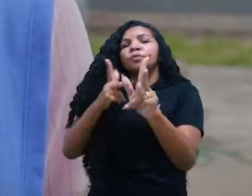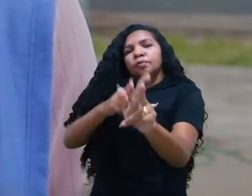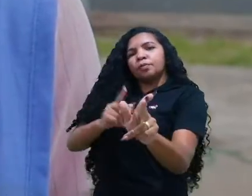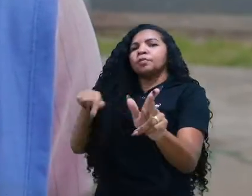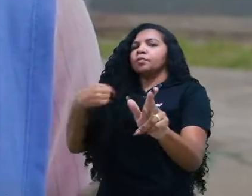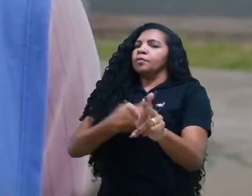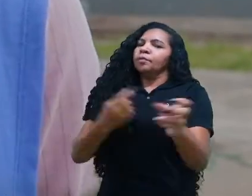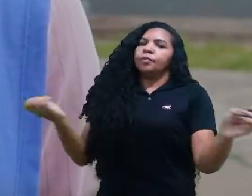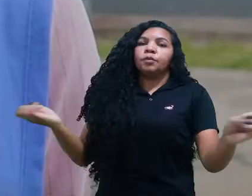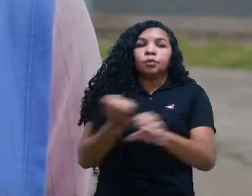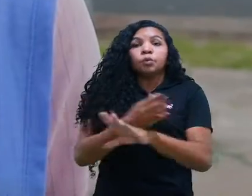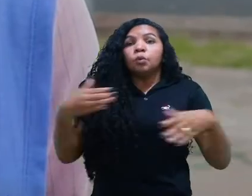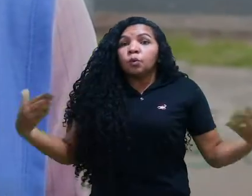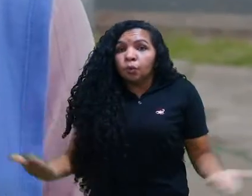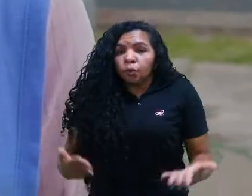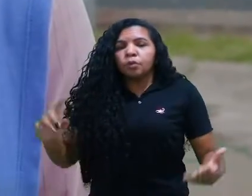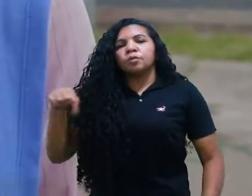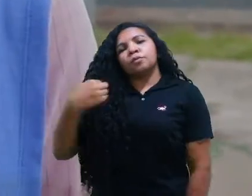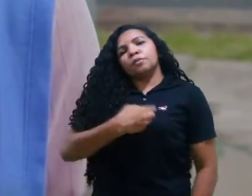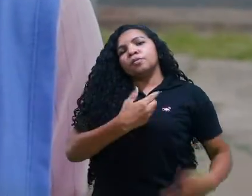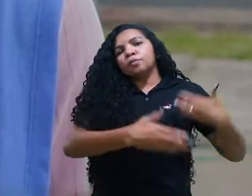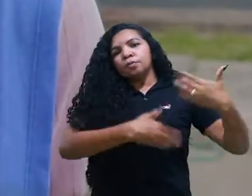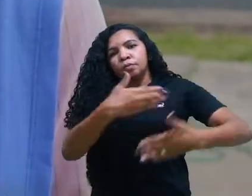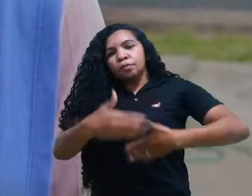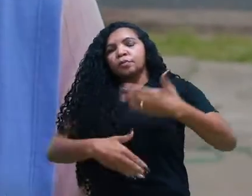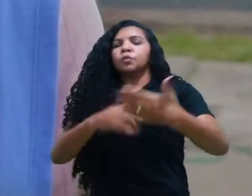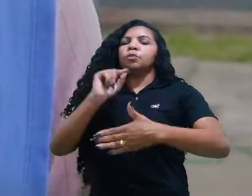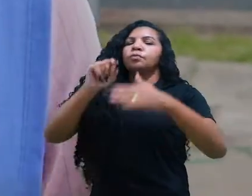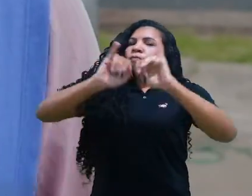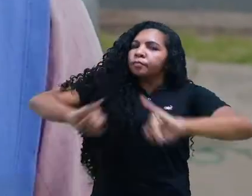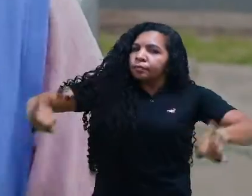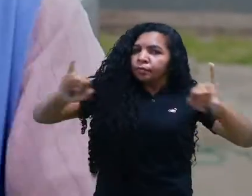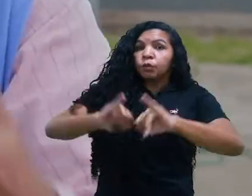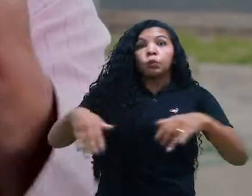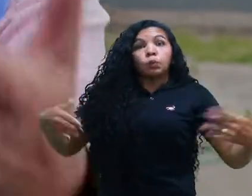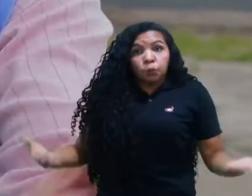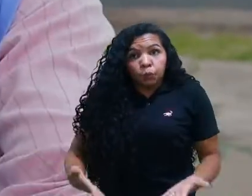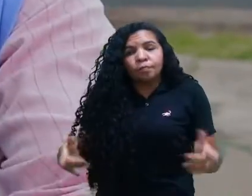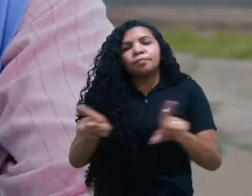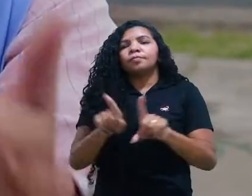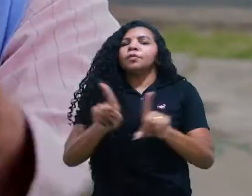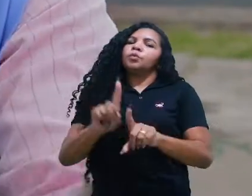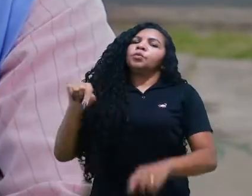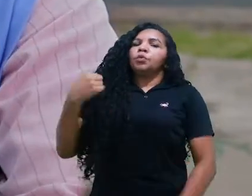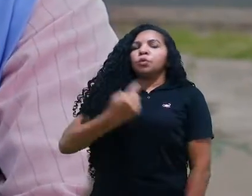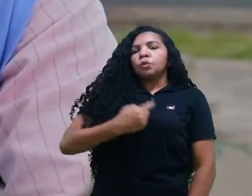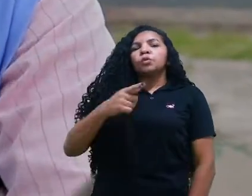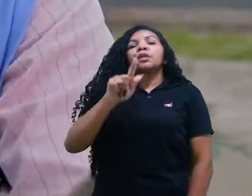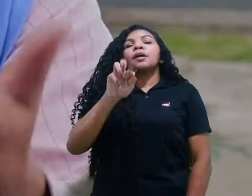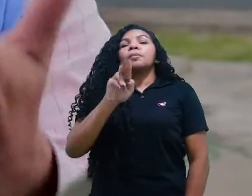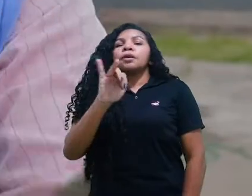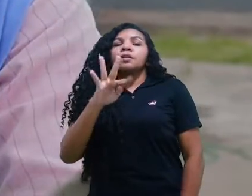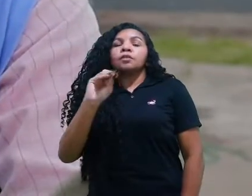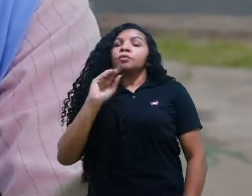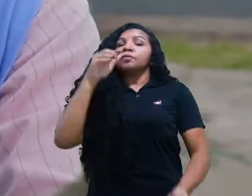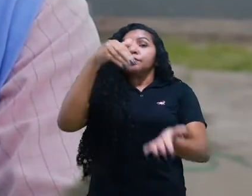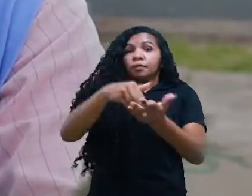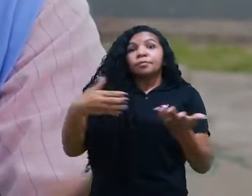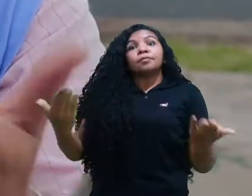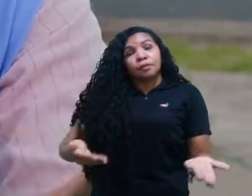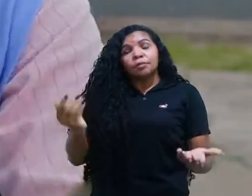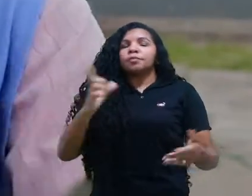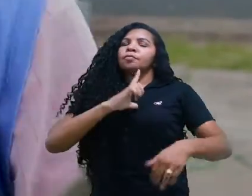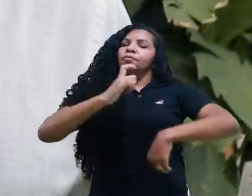boa prova. E assim a gente concluir hoje com o nosso processo seletivo, sendo que nós divulgaremos ainda hoje o nosso